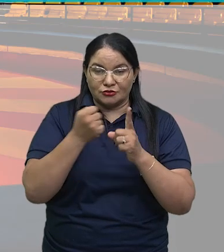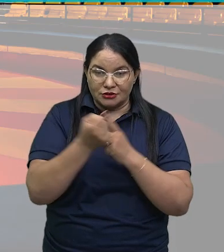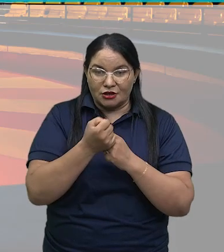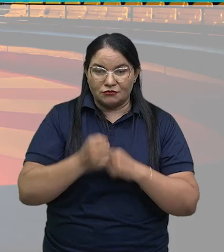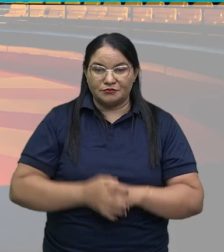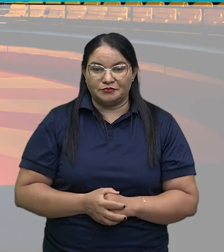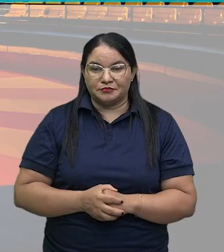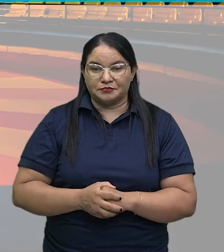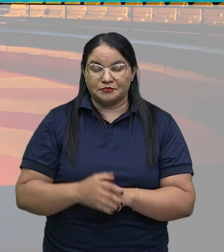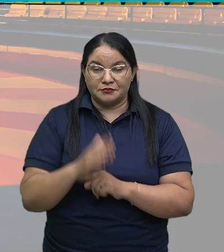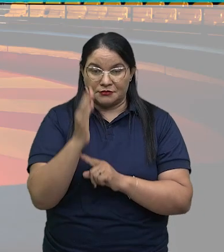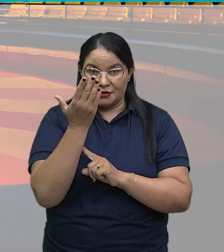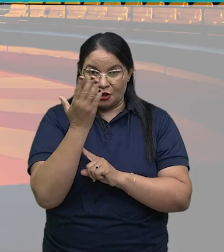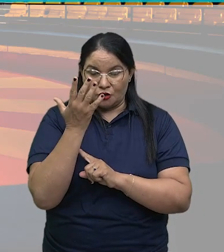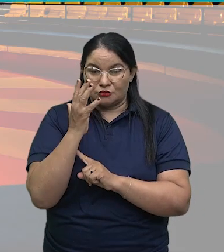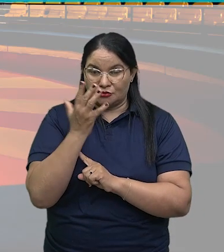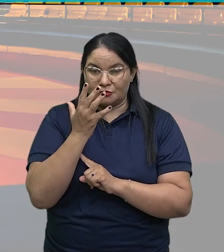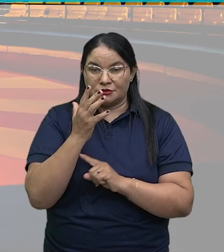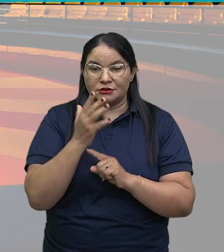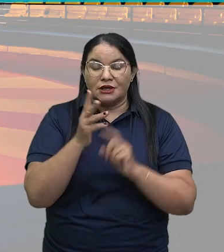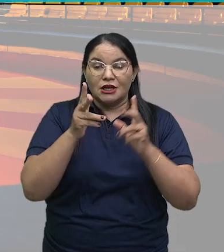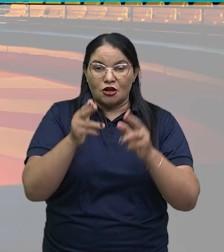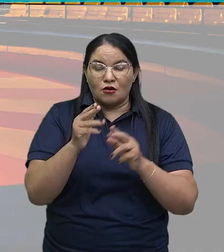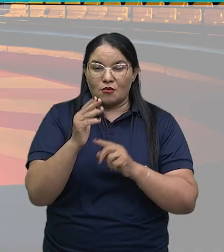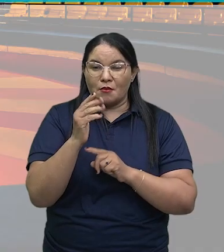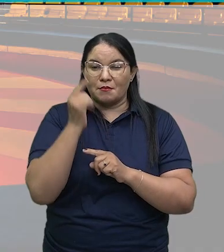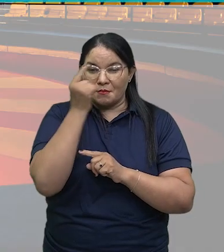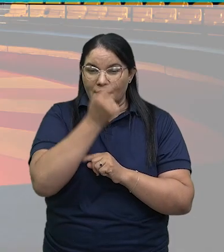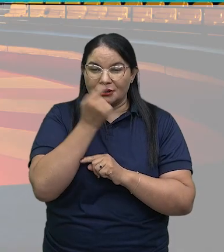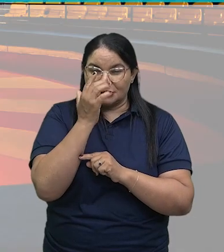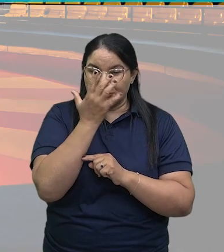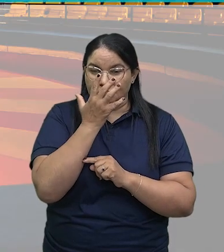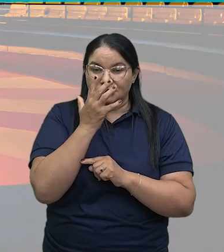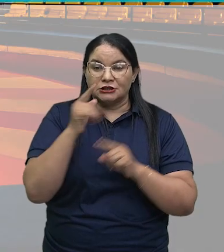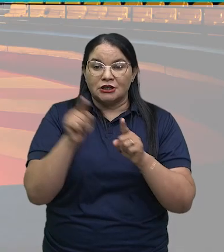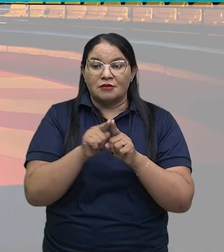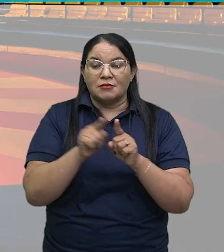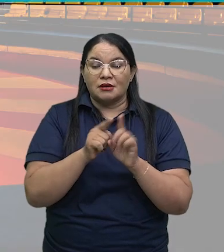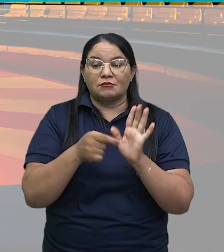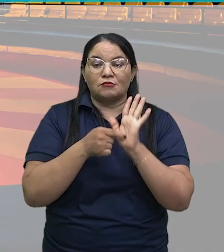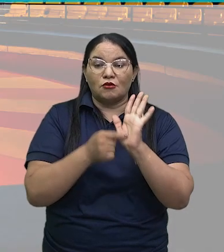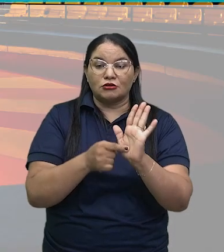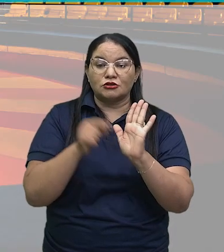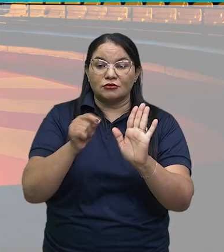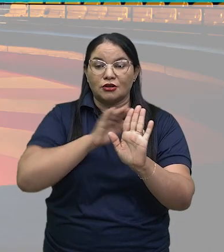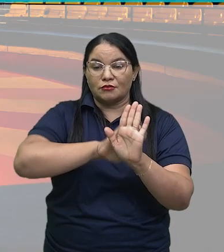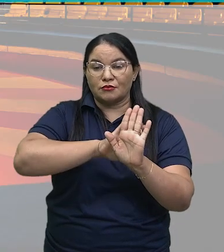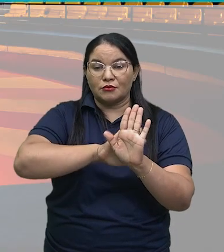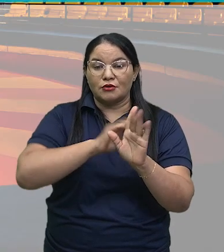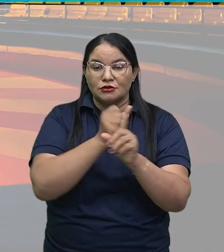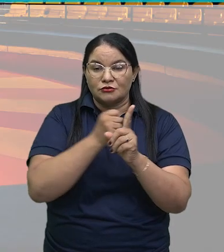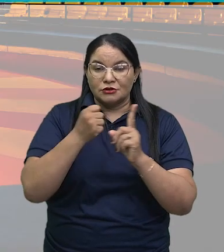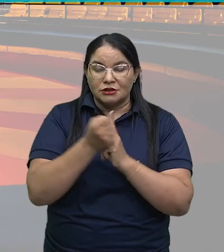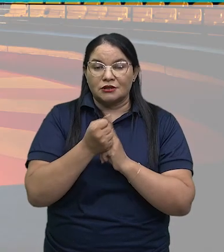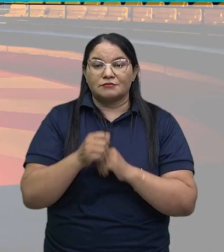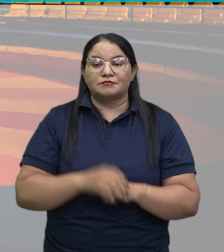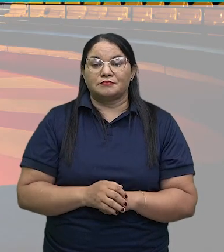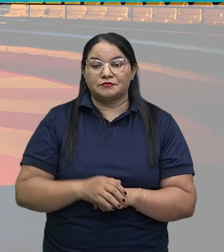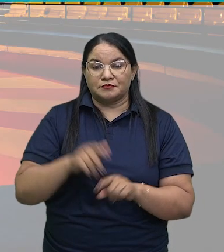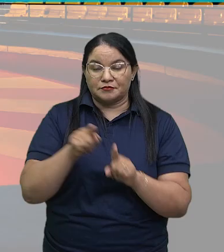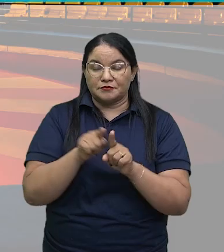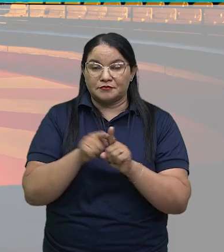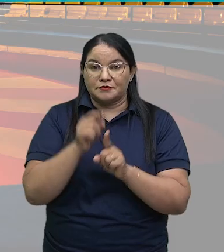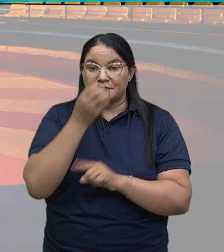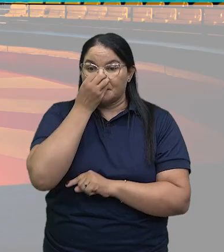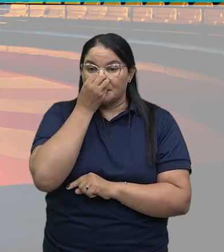O espelho. A máscara, ao mesmo tempo em que oculta o indivíduo, revela a sociedade. O palhaço reflete os